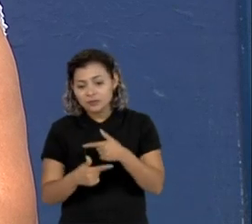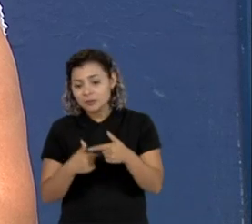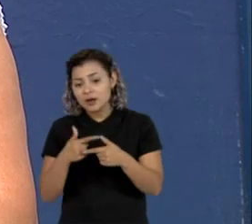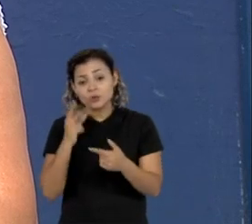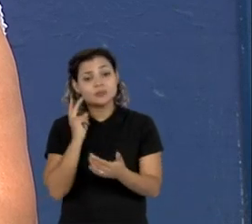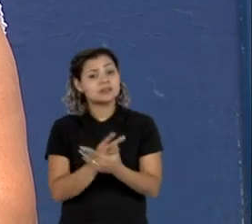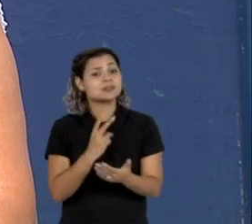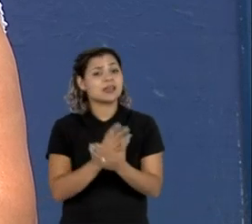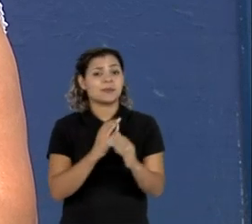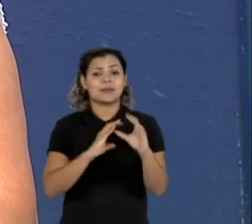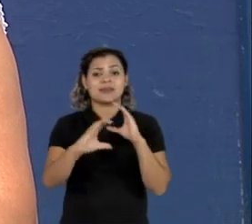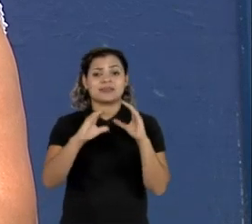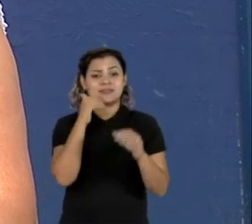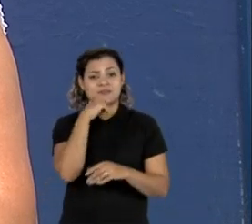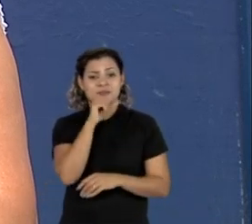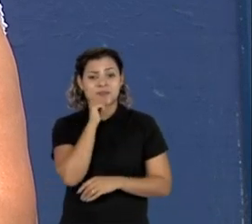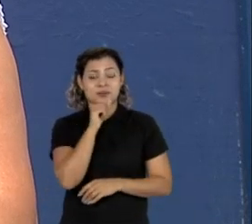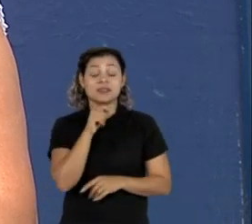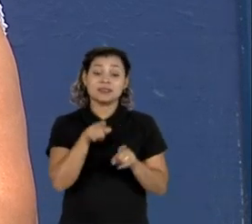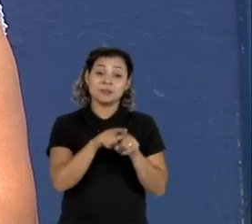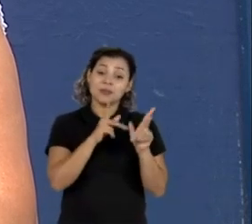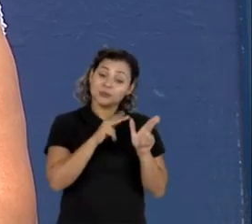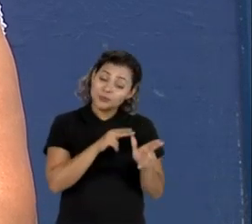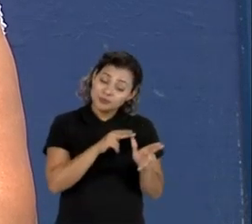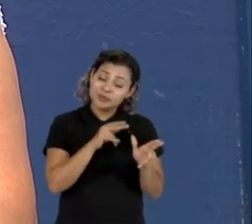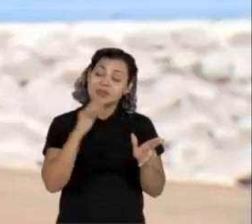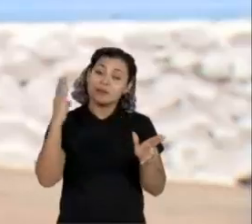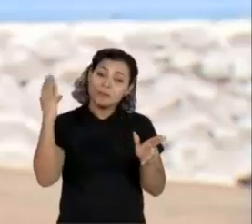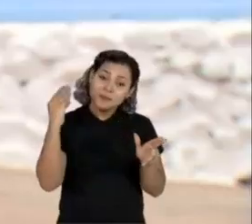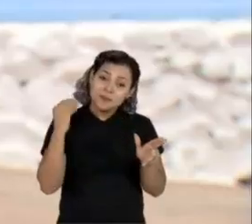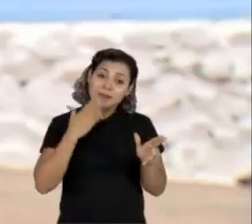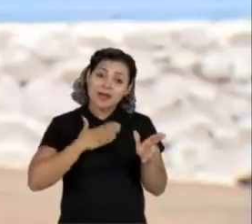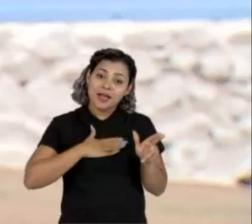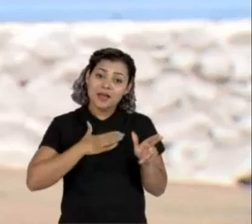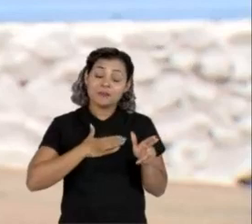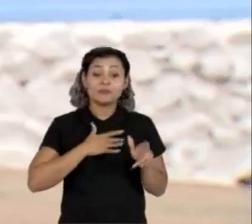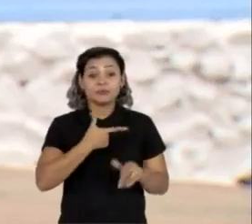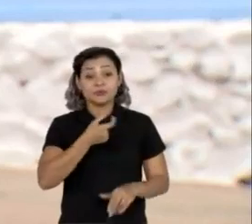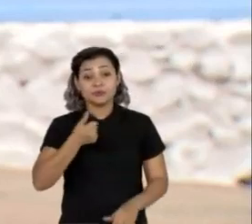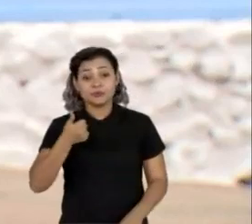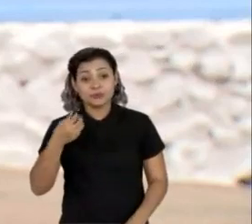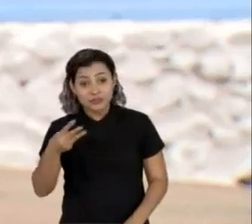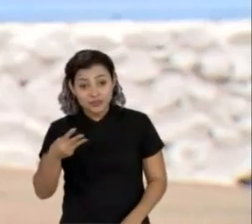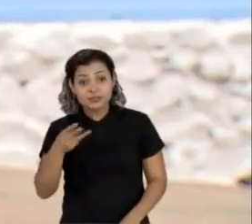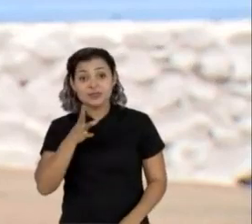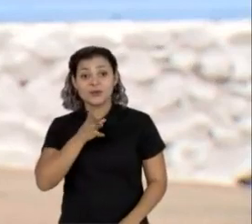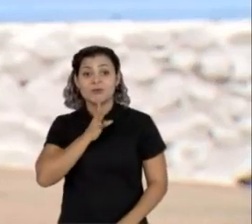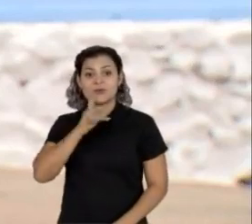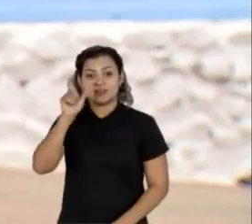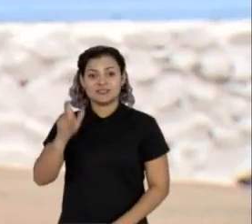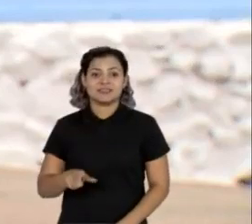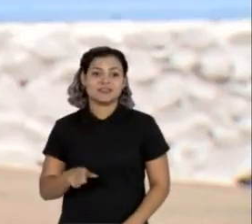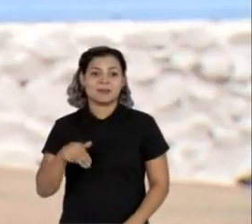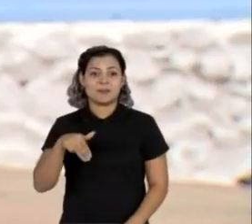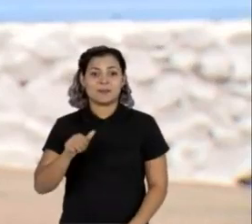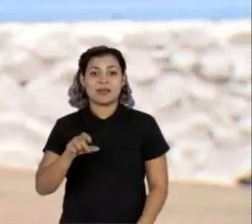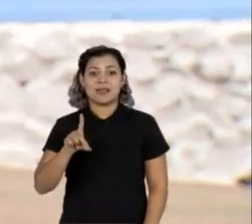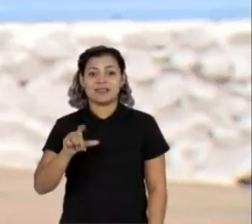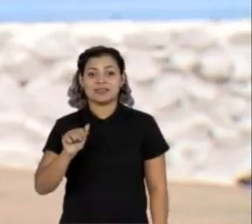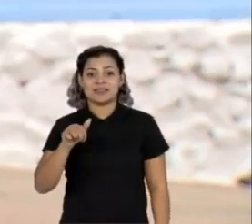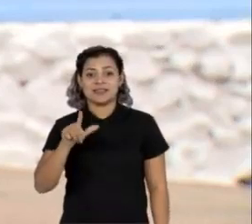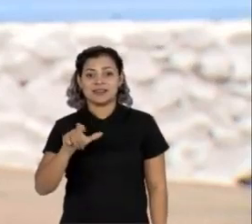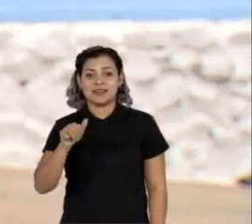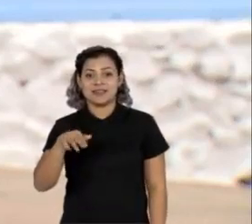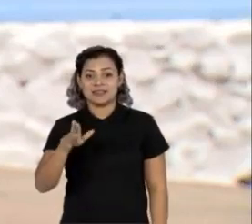trabalho, para a gente dormir, para a gente ficar calmo. Em 2013 eu fui conhecer a dona Madalena da